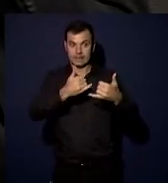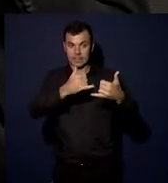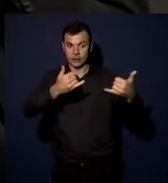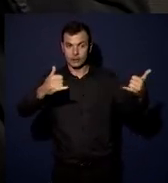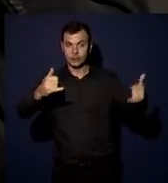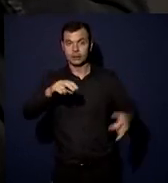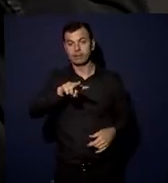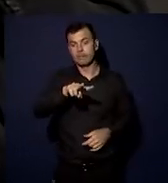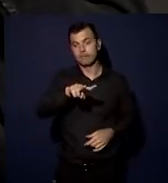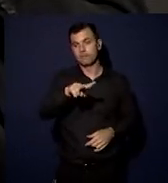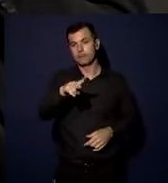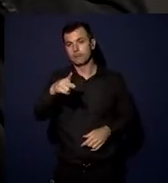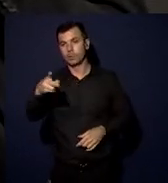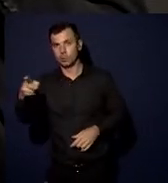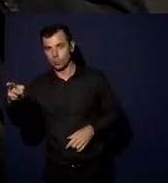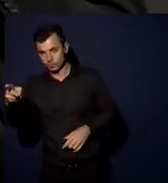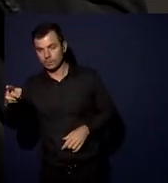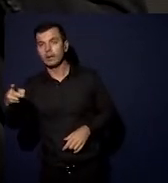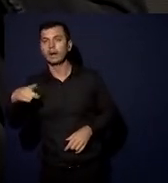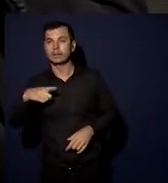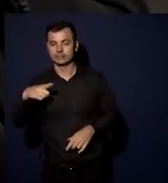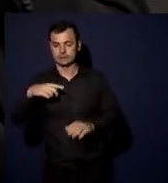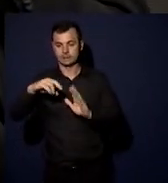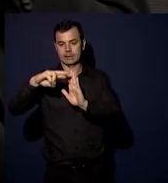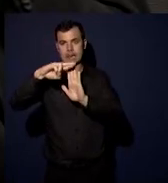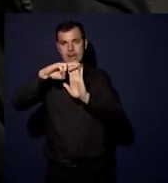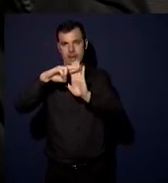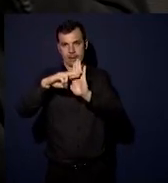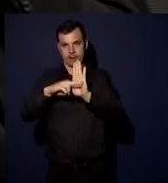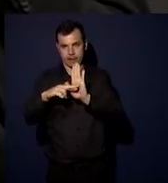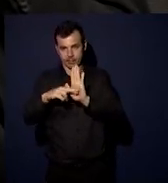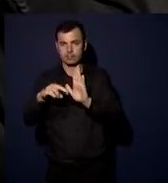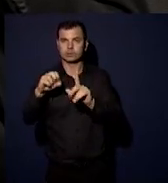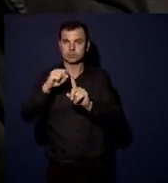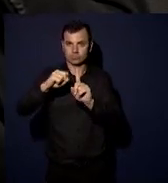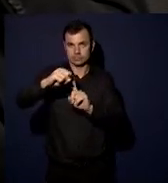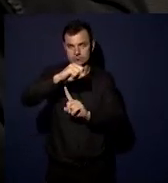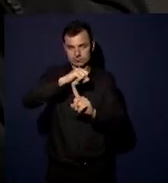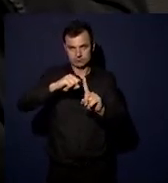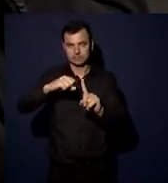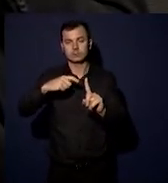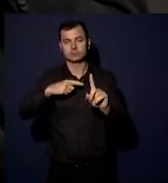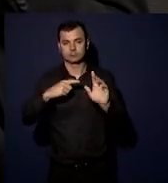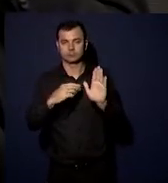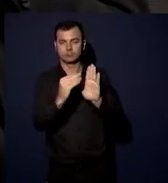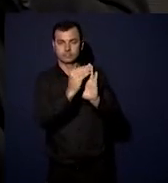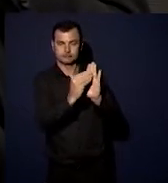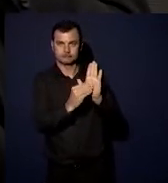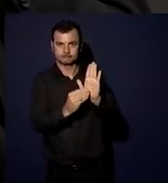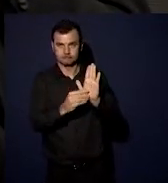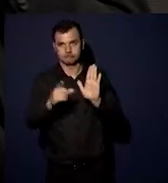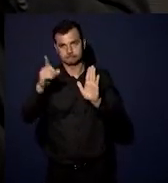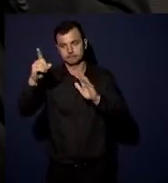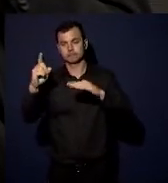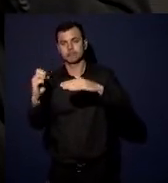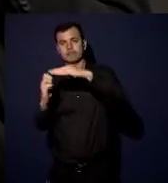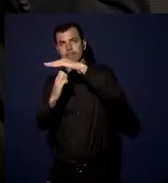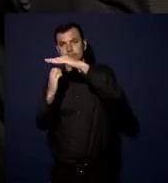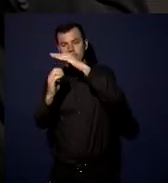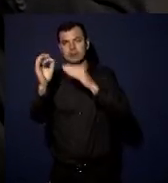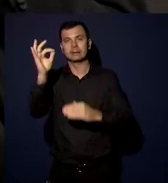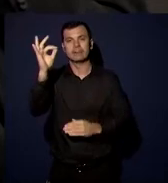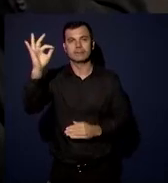esse tema tá no nosso estatuto social né ele tá incluído na nossa empresa na França que a gente realmente